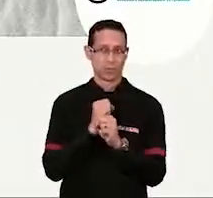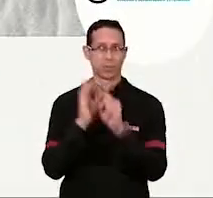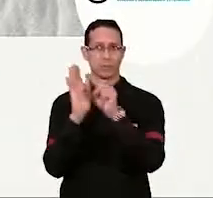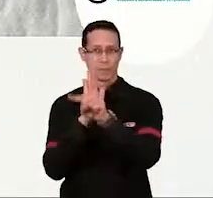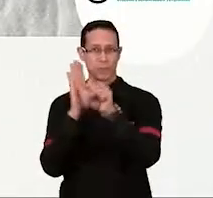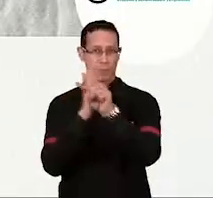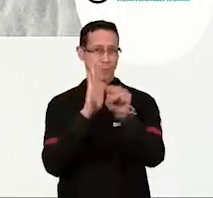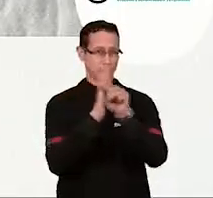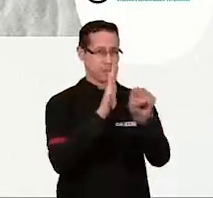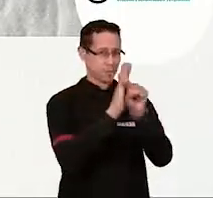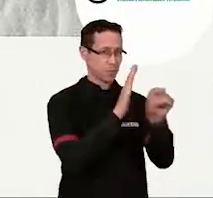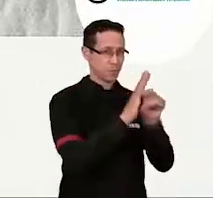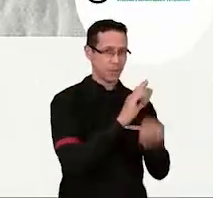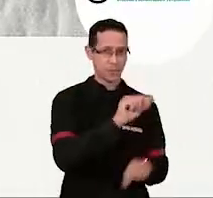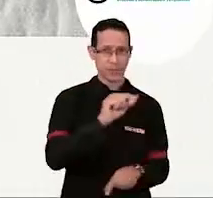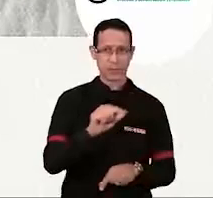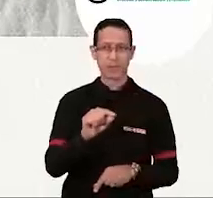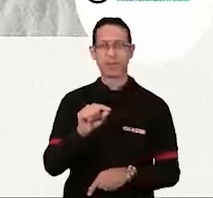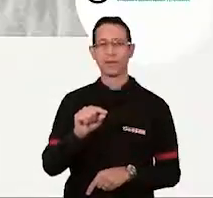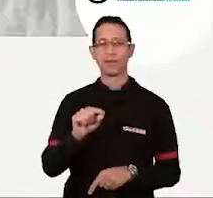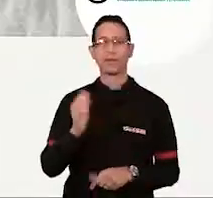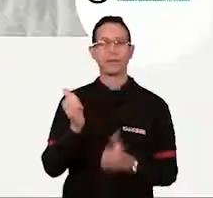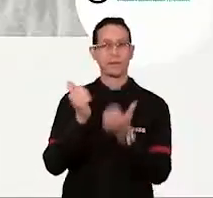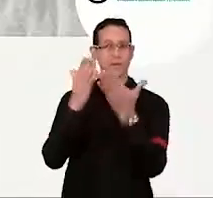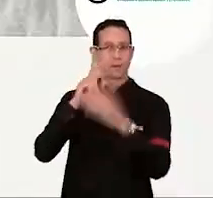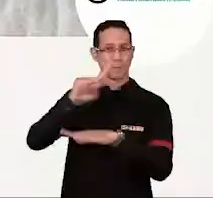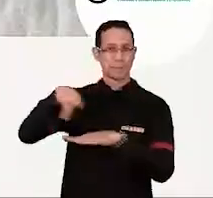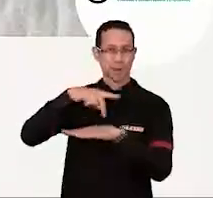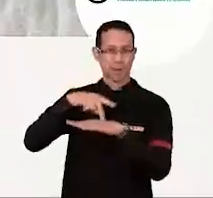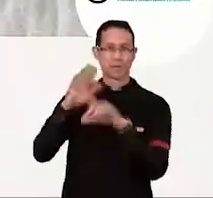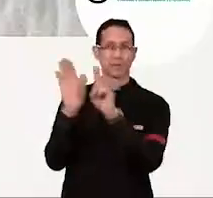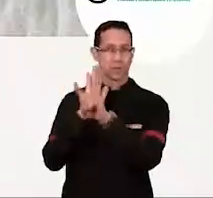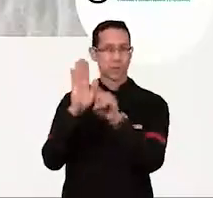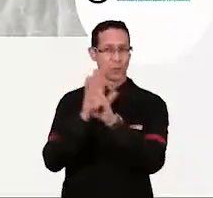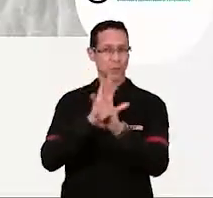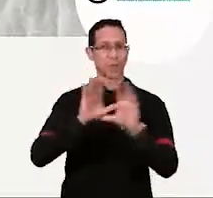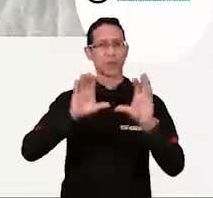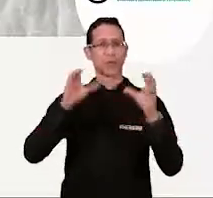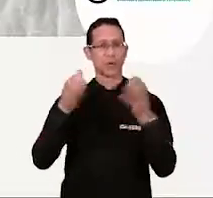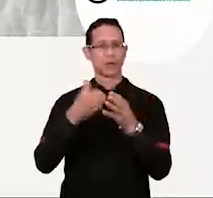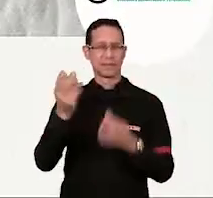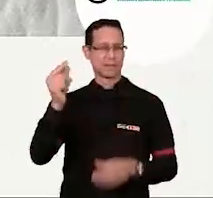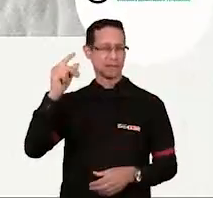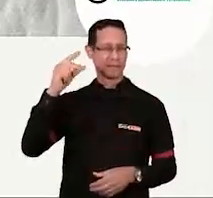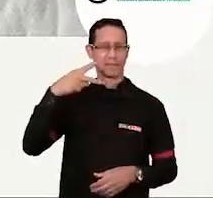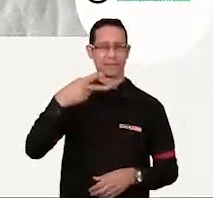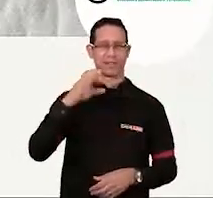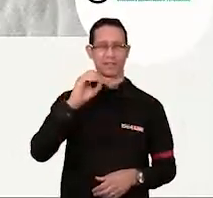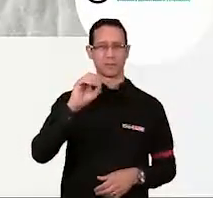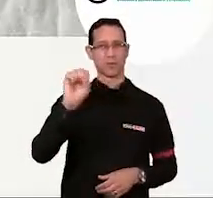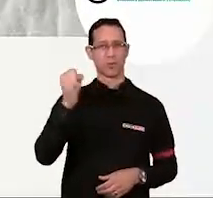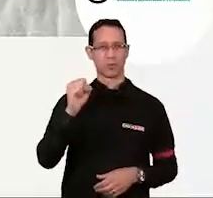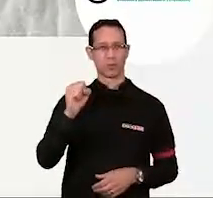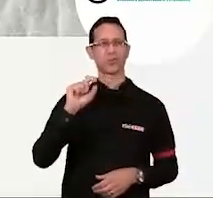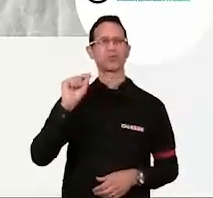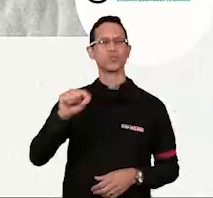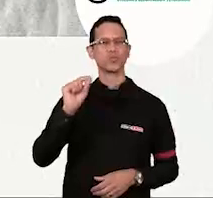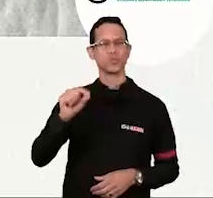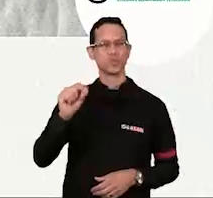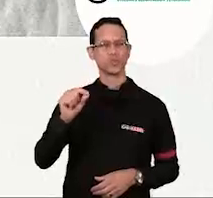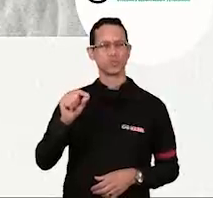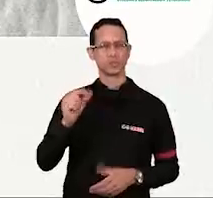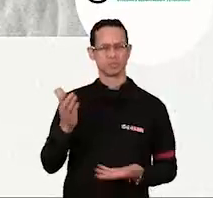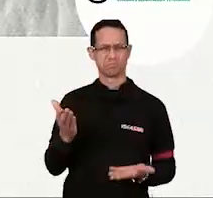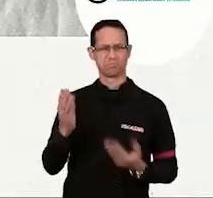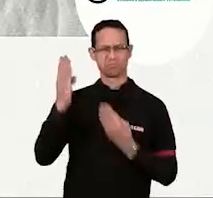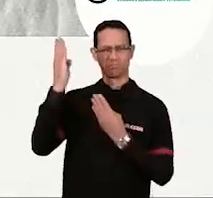os dermatologistas gringos, desde o Congresso Mundial de Hong Kong, que foi em 2008, o que é essa bola branca que